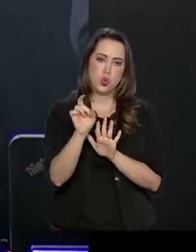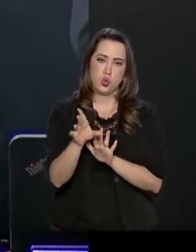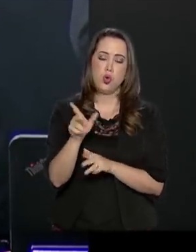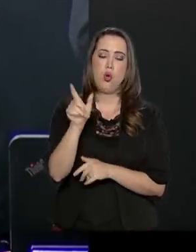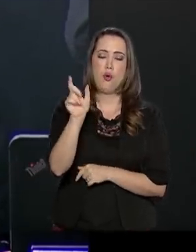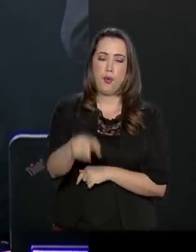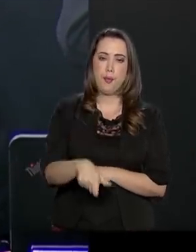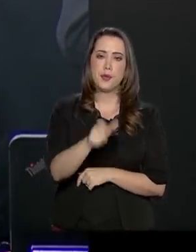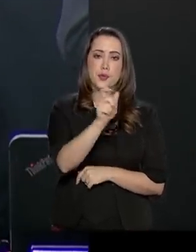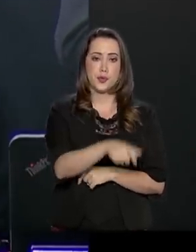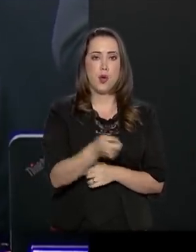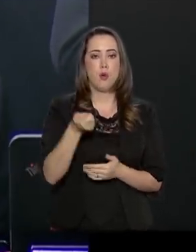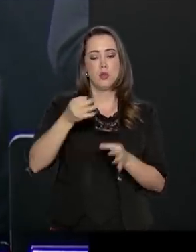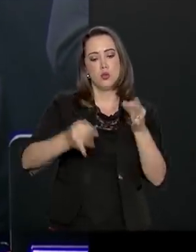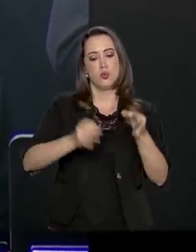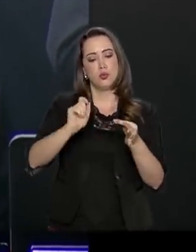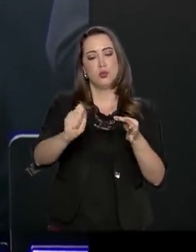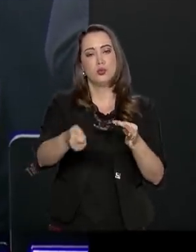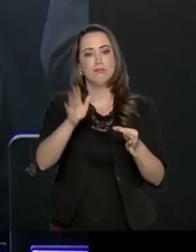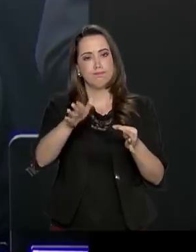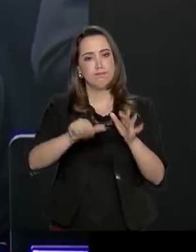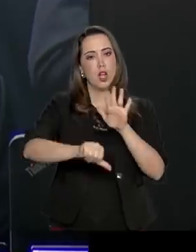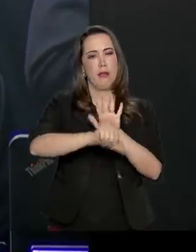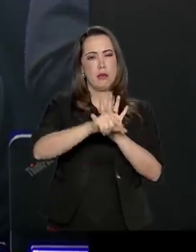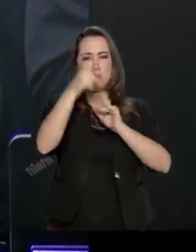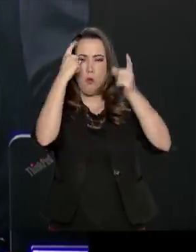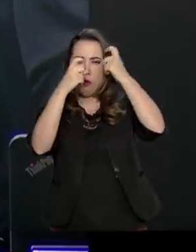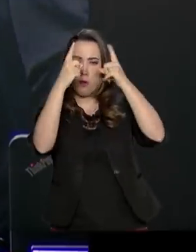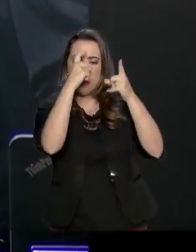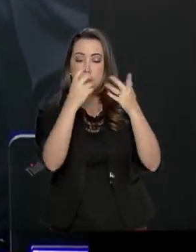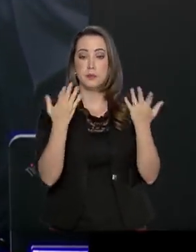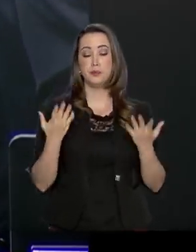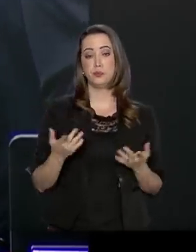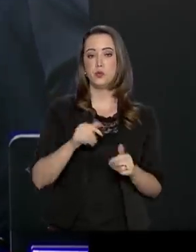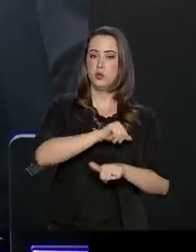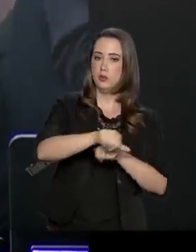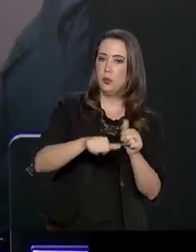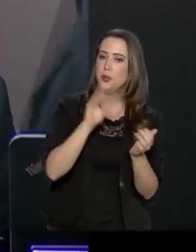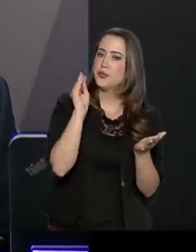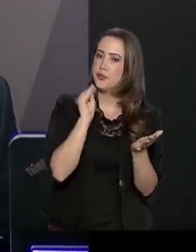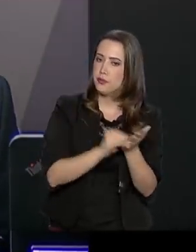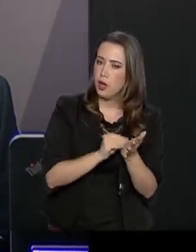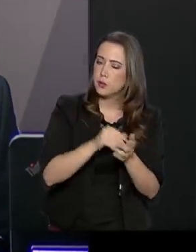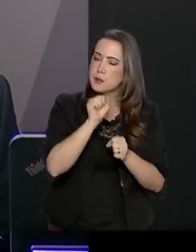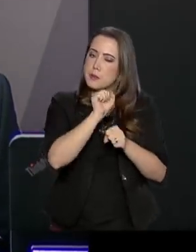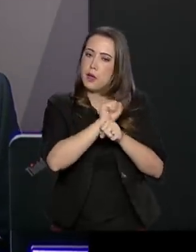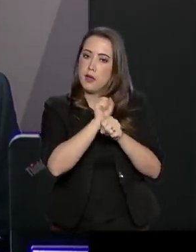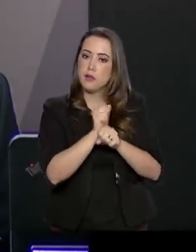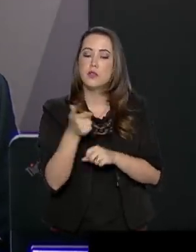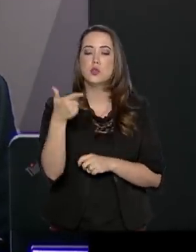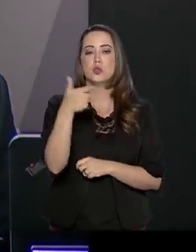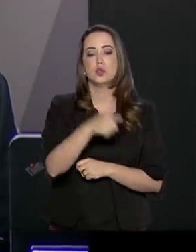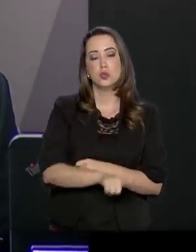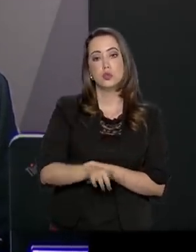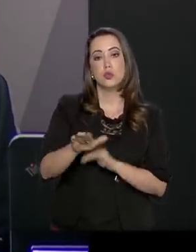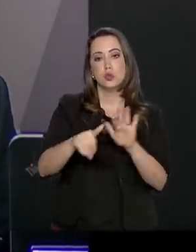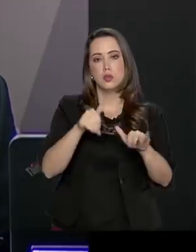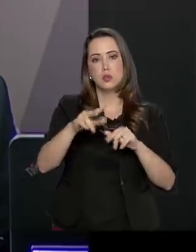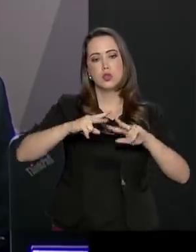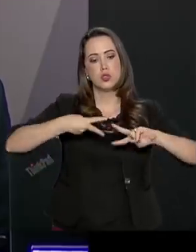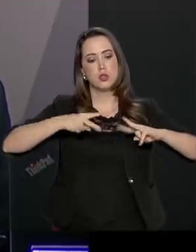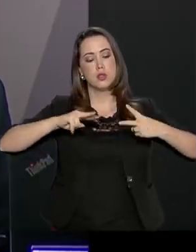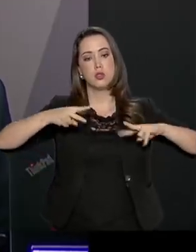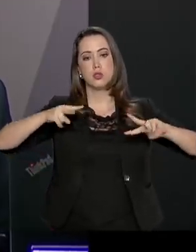crimes violentos. Enquanto a mudança não vem, o ministro disse que vai reforçar o cumprimento da lei em vigor e captar os